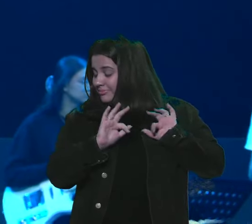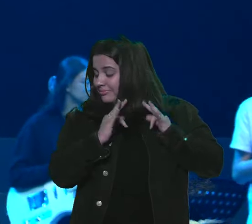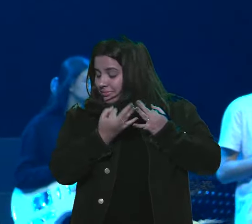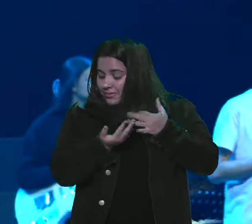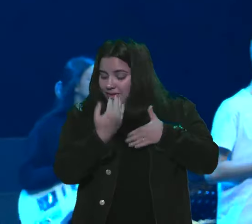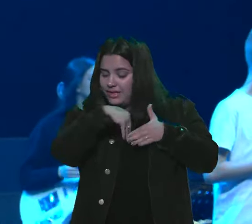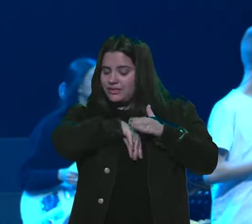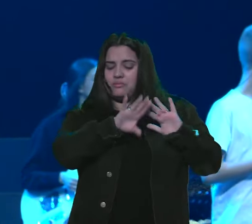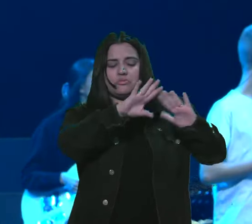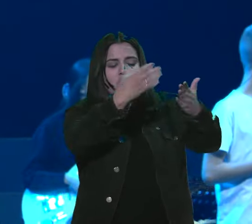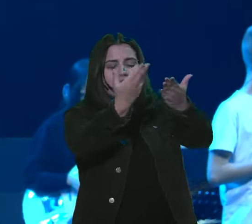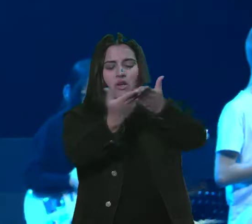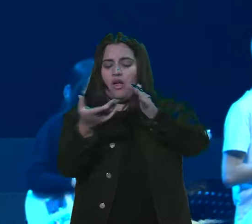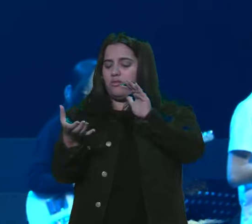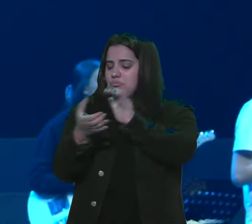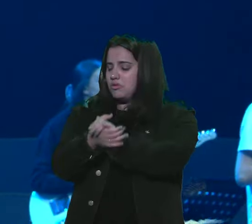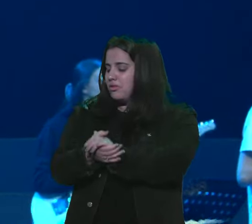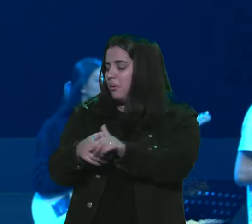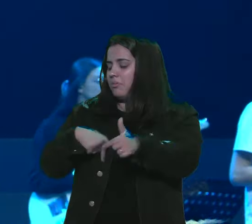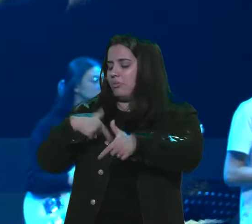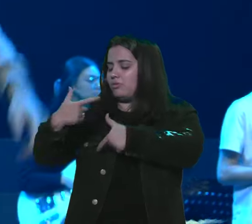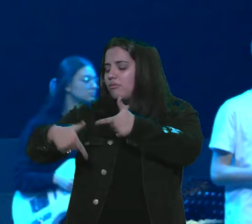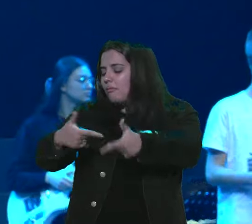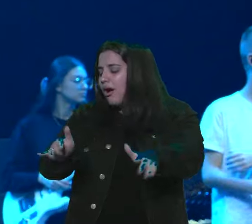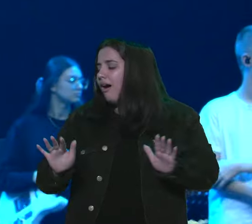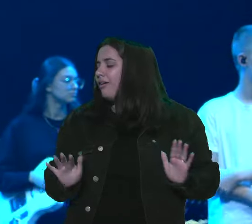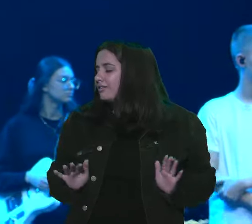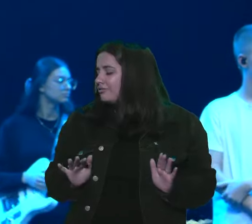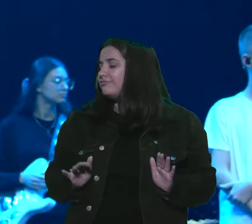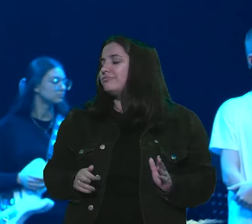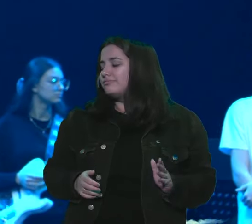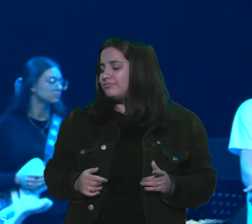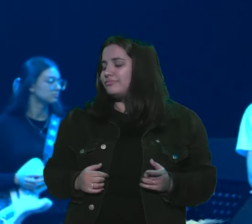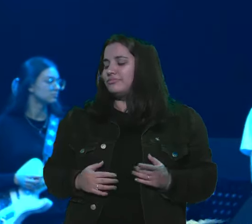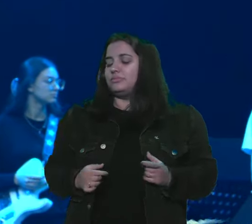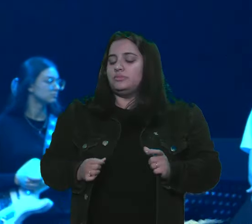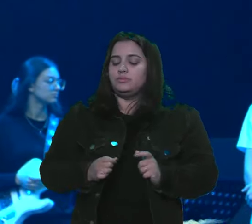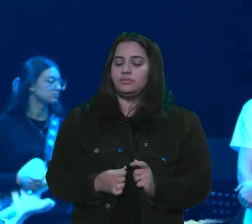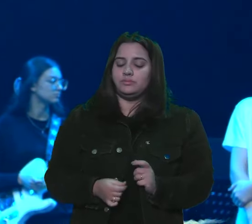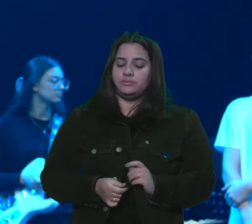entra na minha escola, no meu casamento, no meu trabalho.